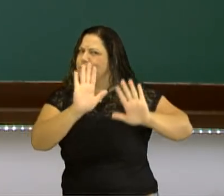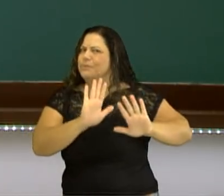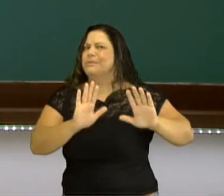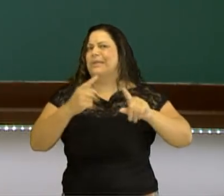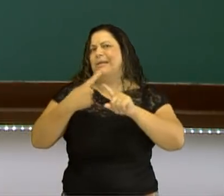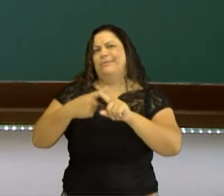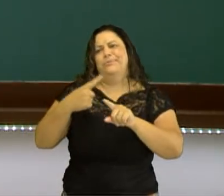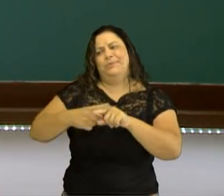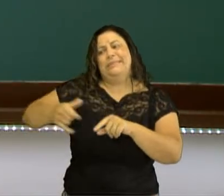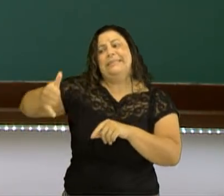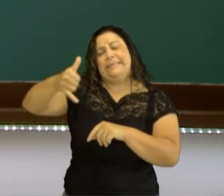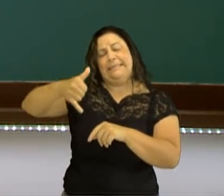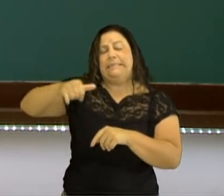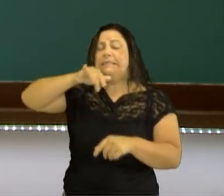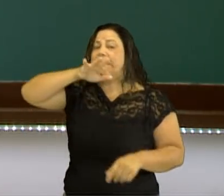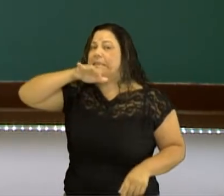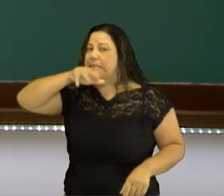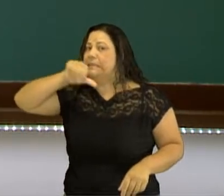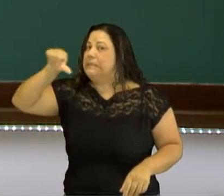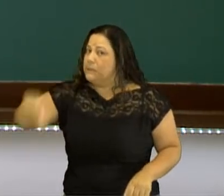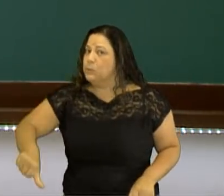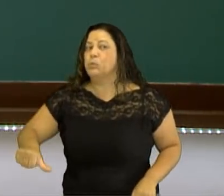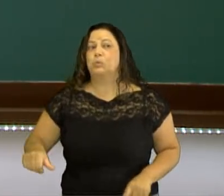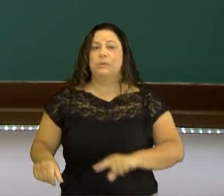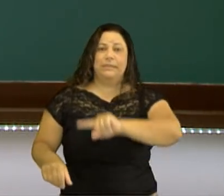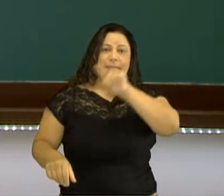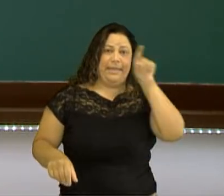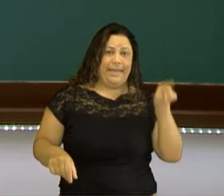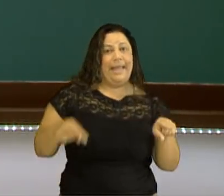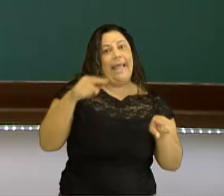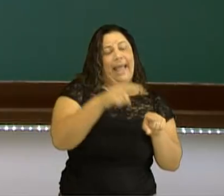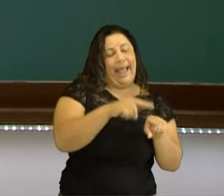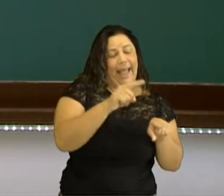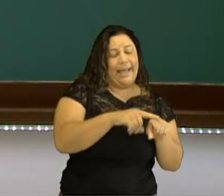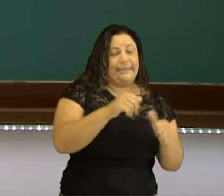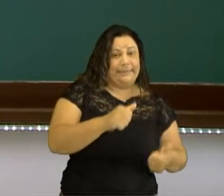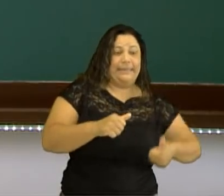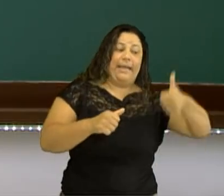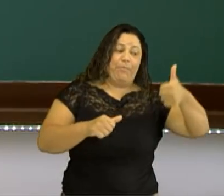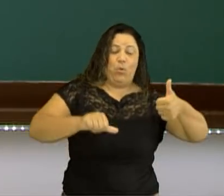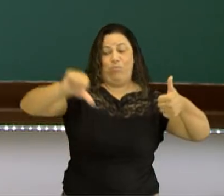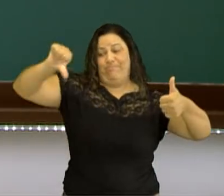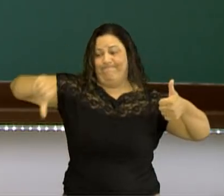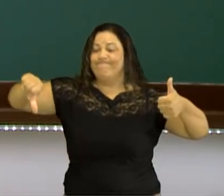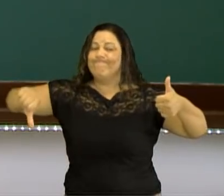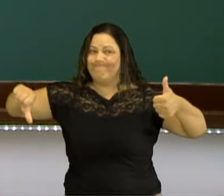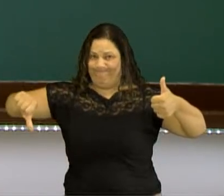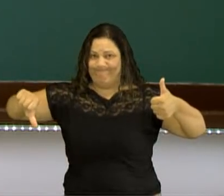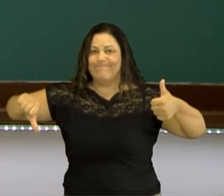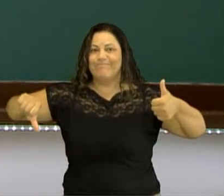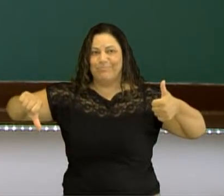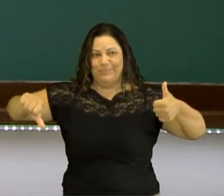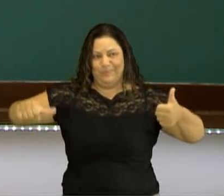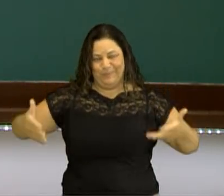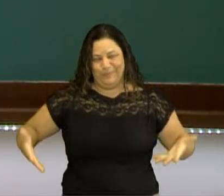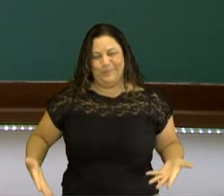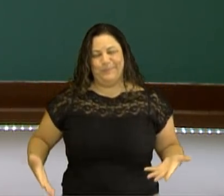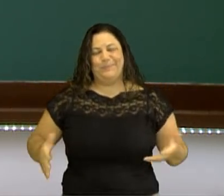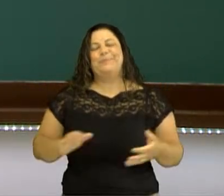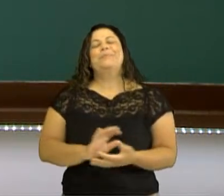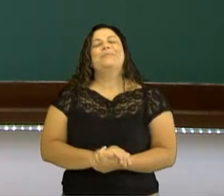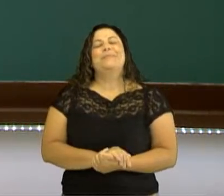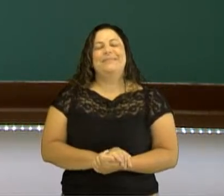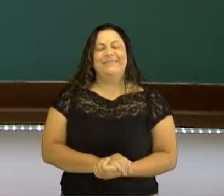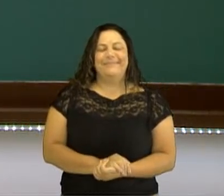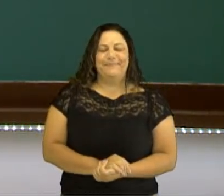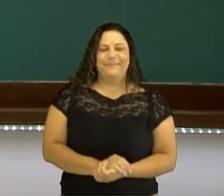são fontes de gordura ruim. Enquanto essas têm efeitos benéficos, essas têm efeitos prejudiciais à